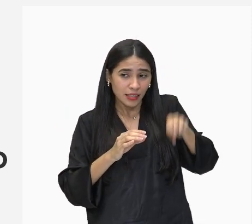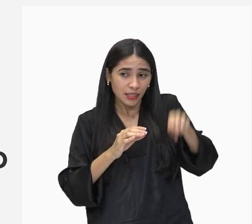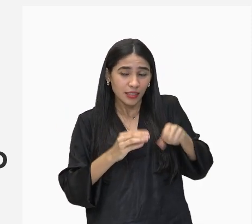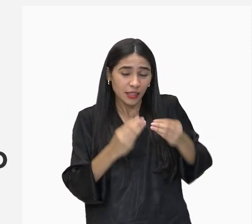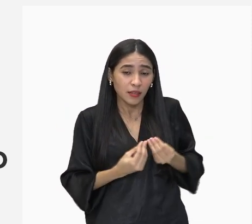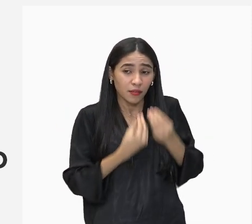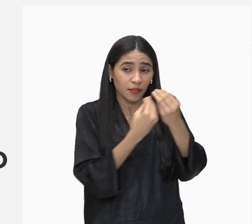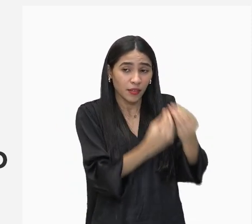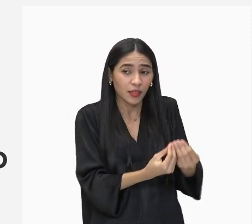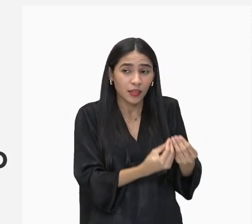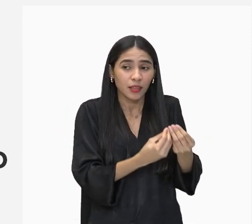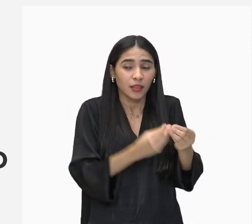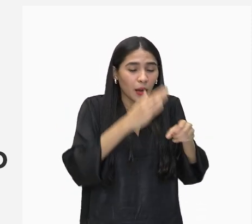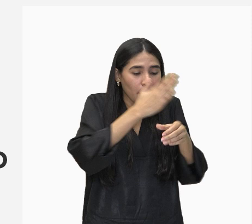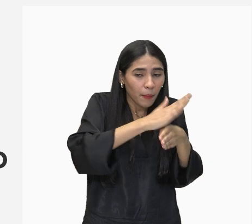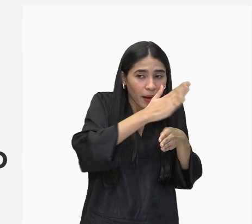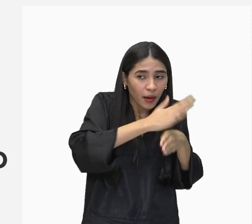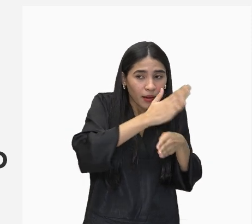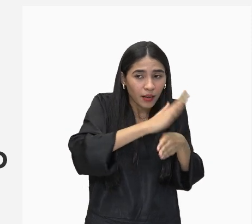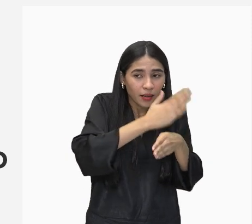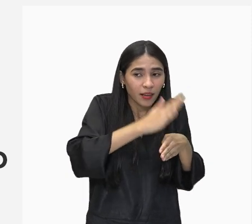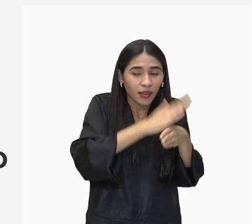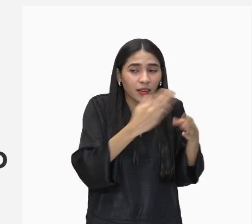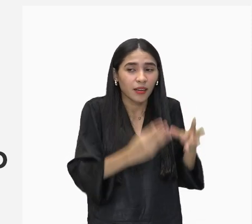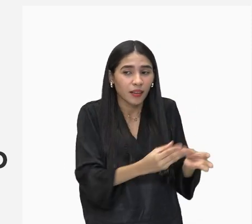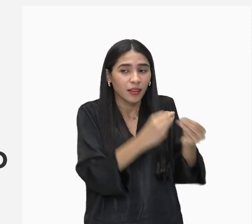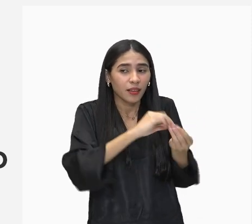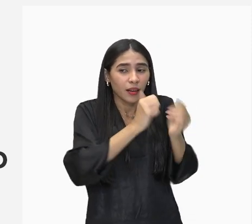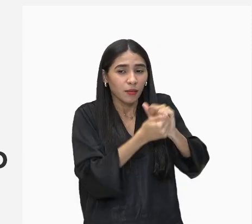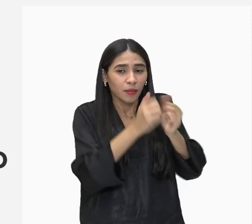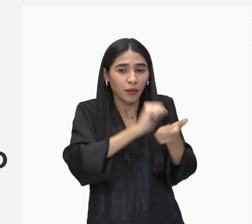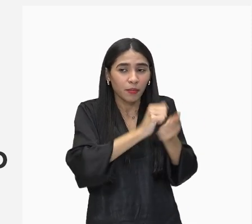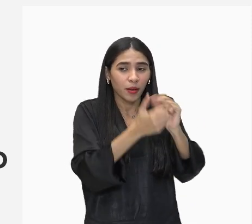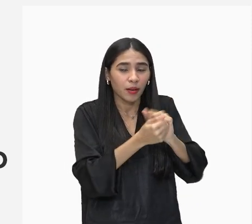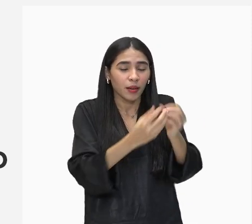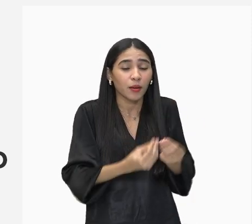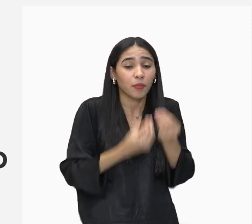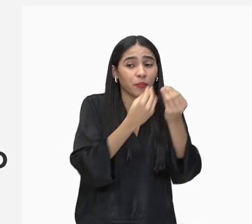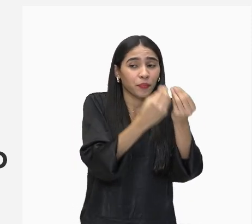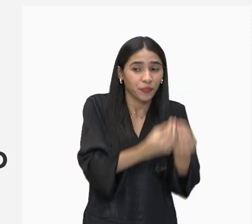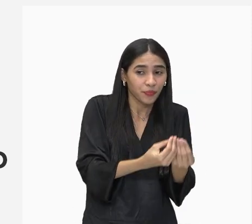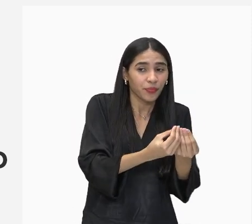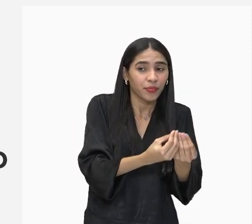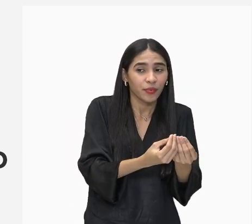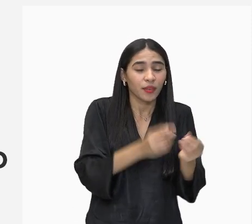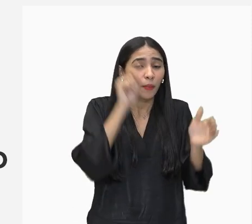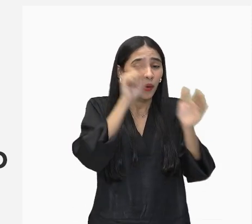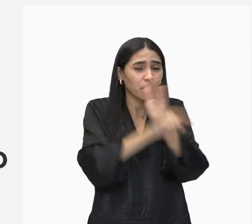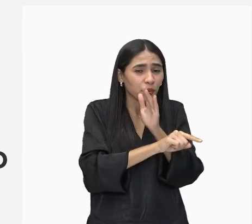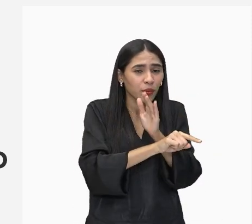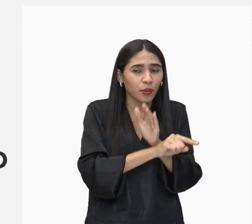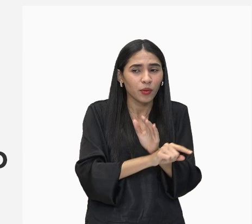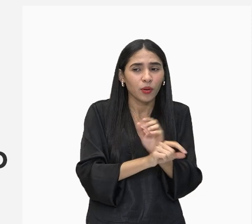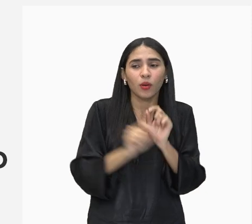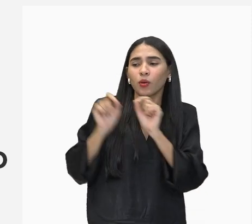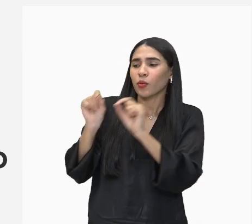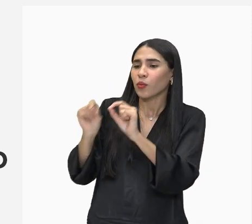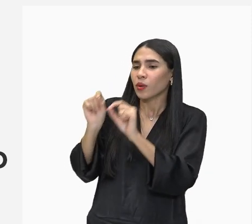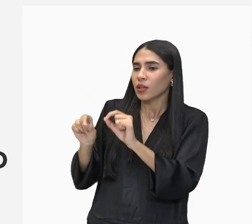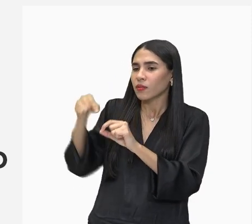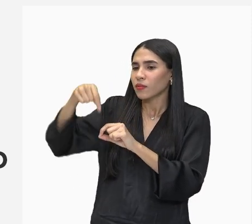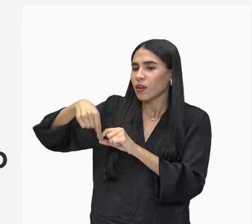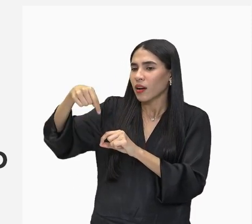Cortou carne da perna, moqueou e deu para o menino, perguntando: o que você está fazendo na